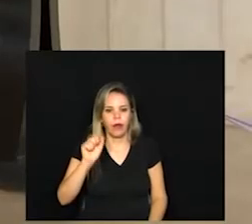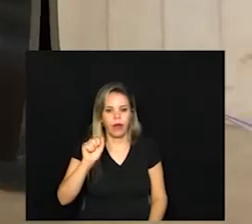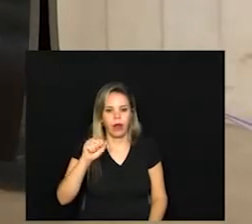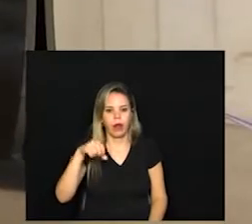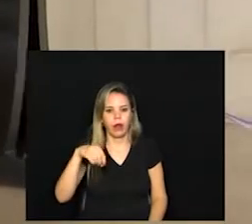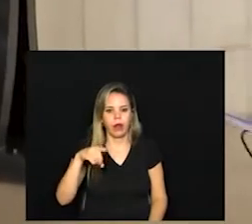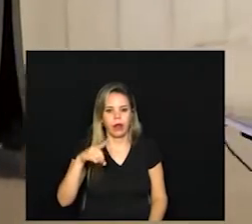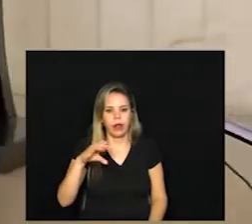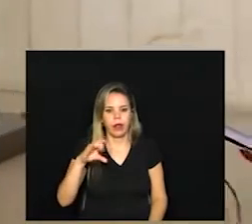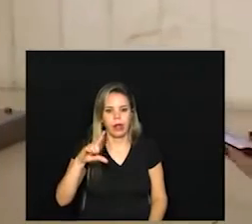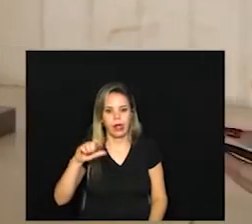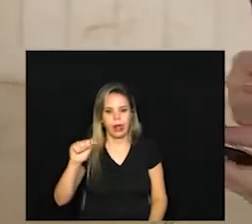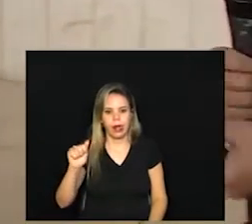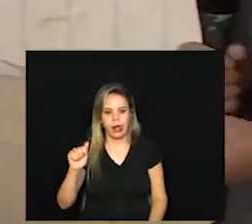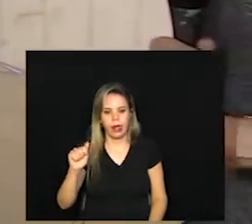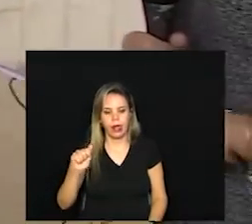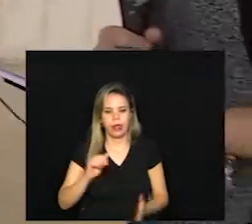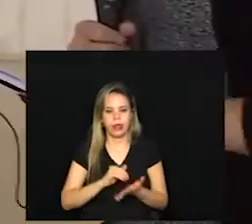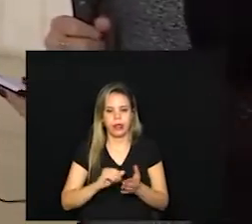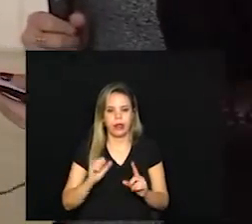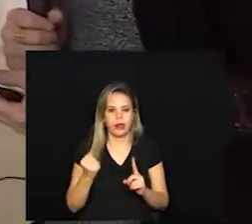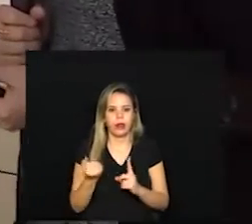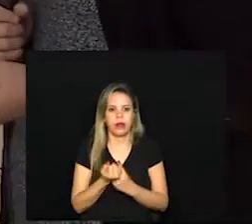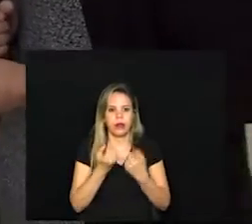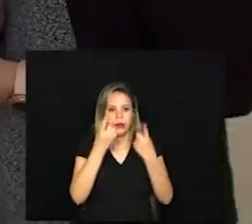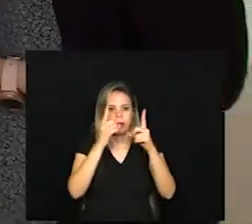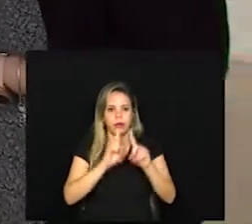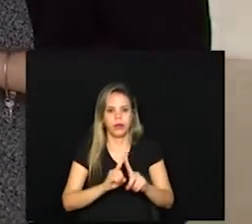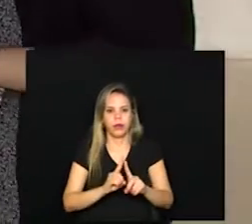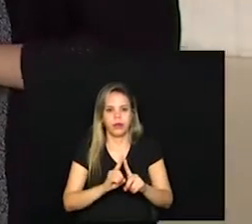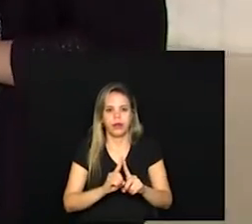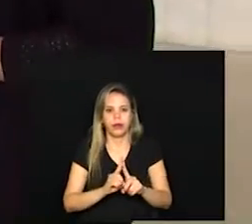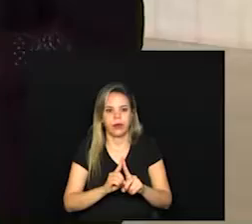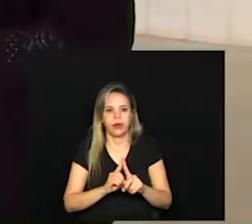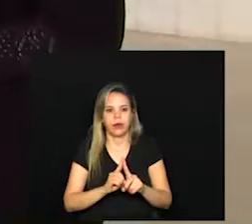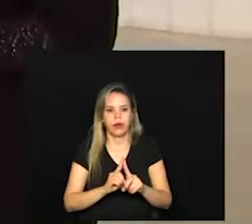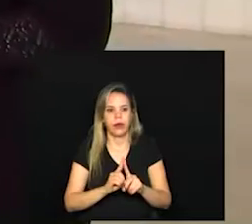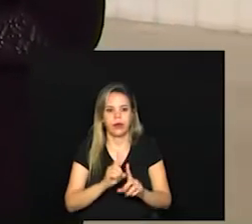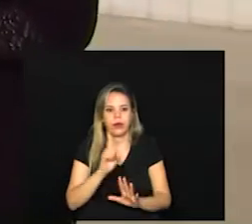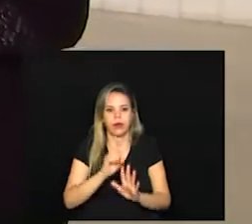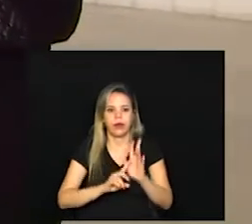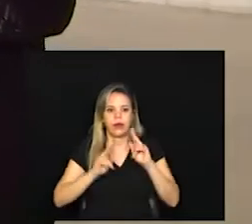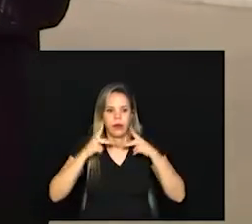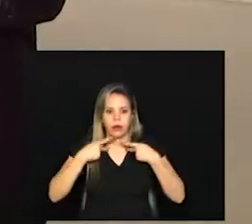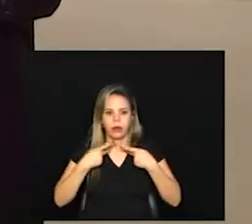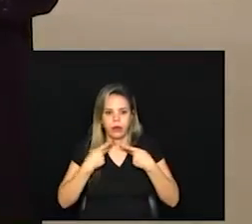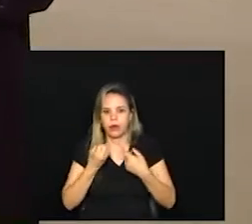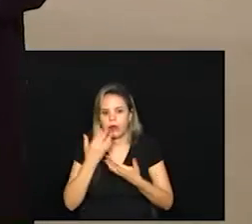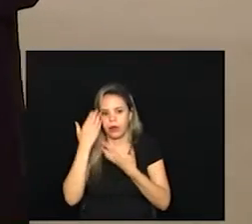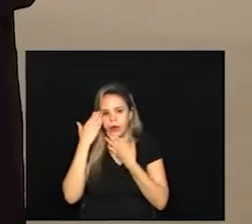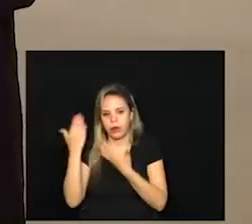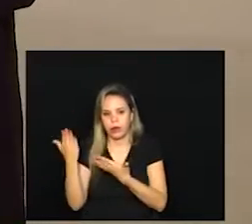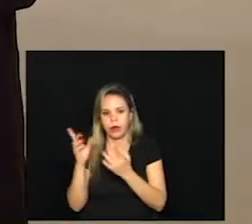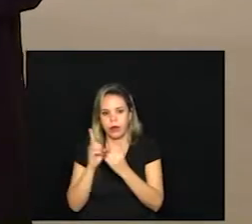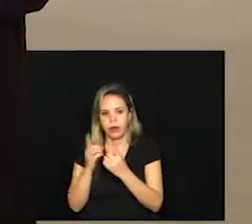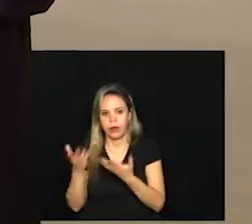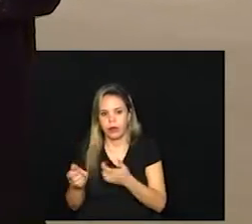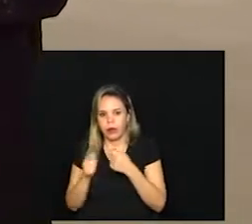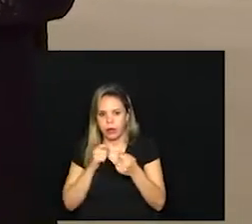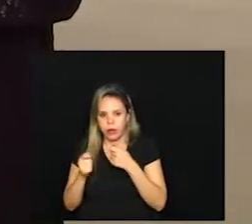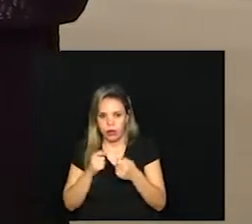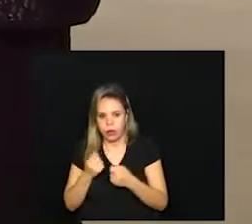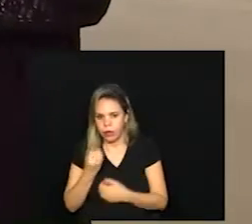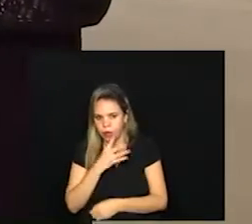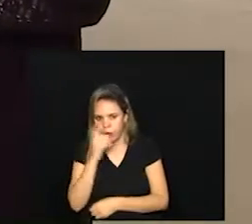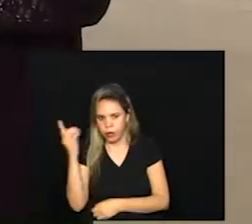está aqui conosco, secretária de Assistência Social, Pessoa com Deficiência e Direitos Humanos. Secretária, muito obrigado por atender a nossa reportagem.